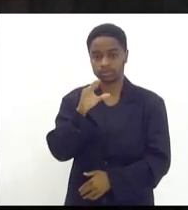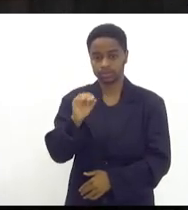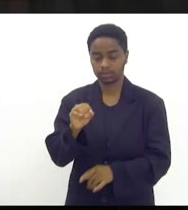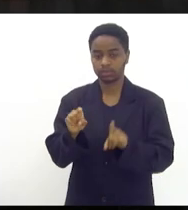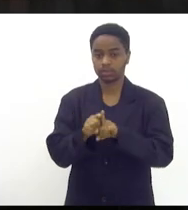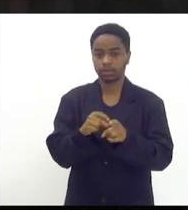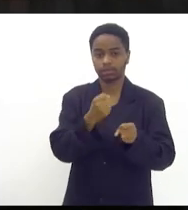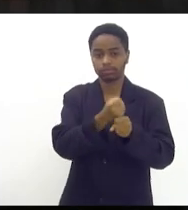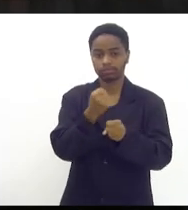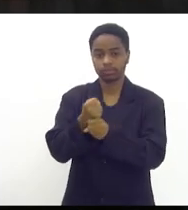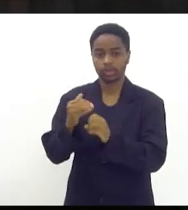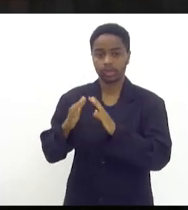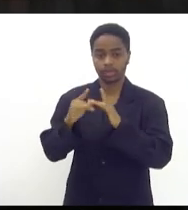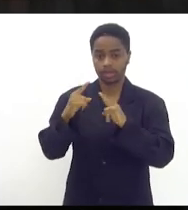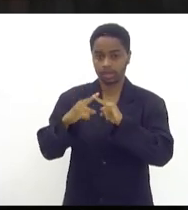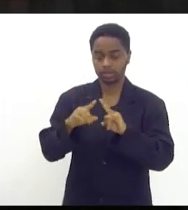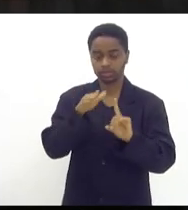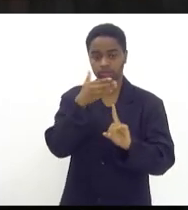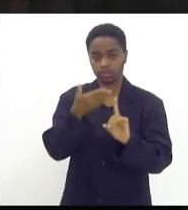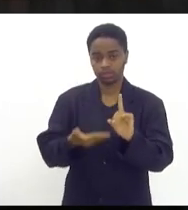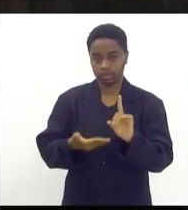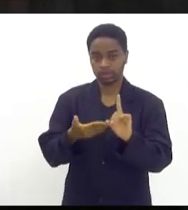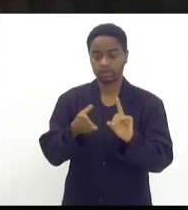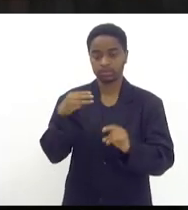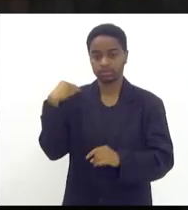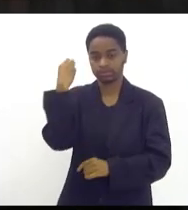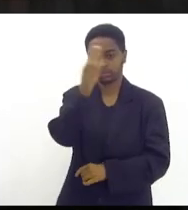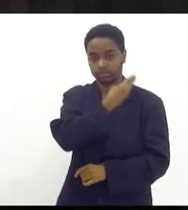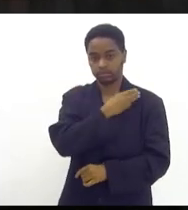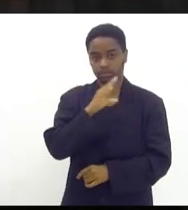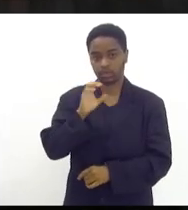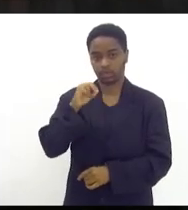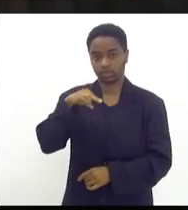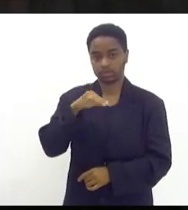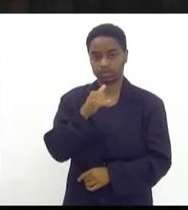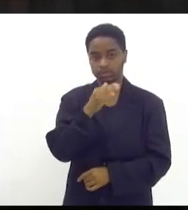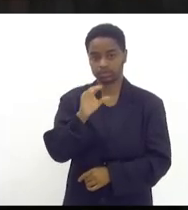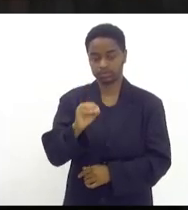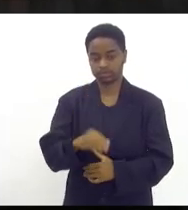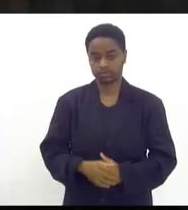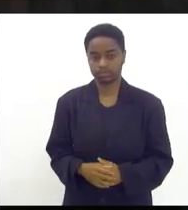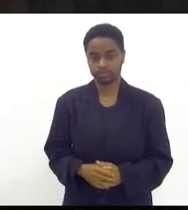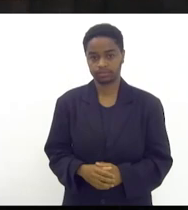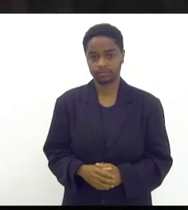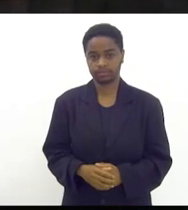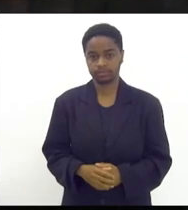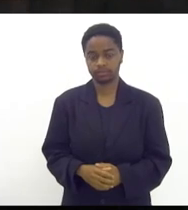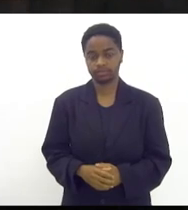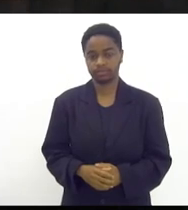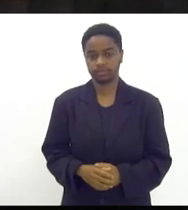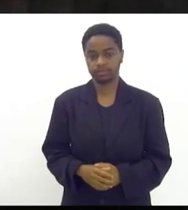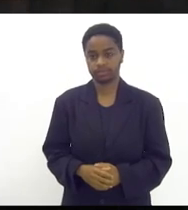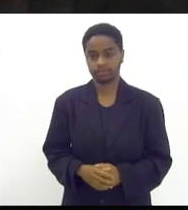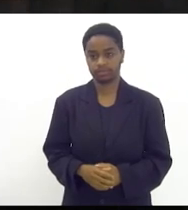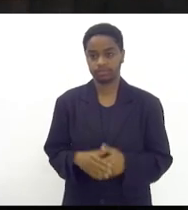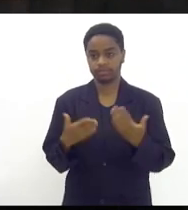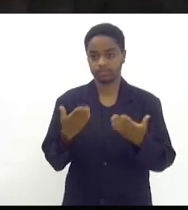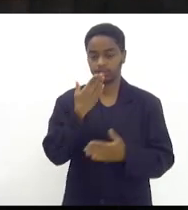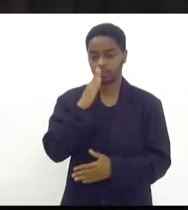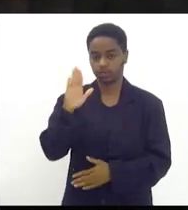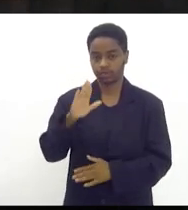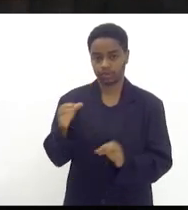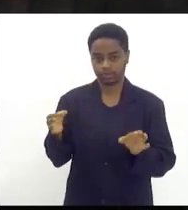capela em homenagem à Nossa Senhora da Conceição. Eis que a promessa